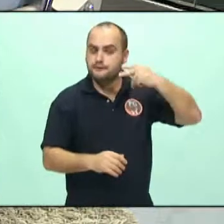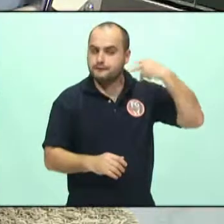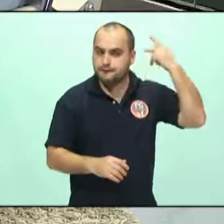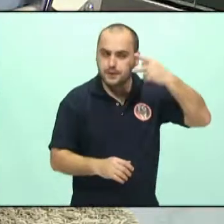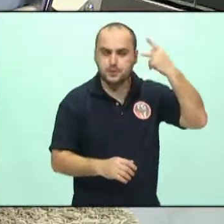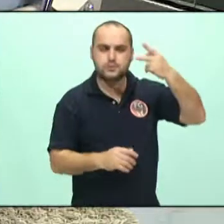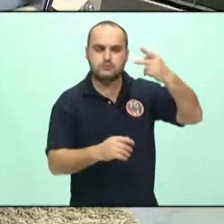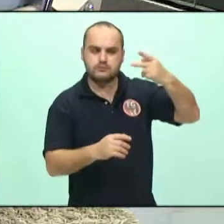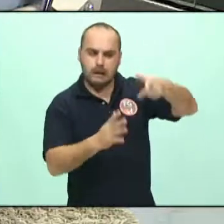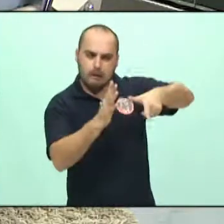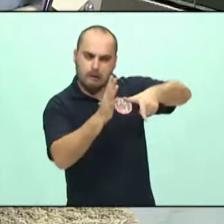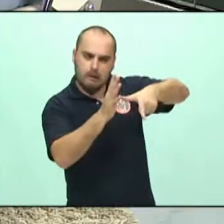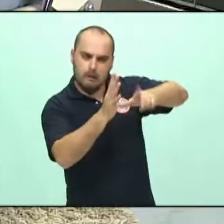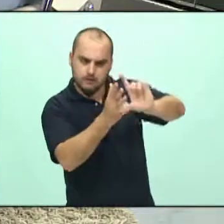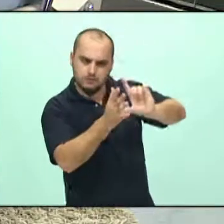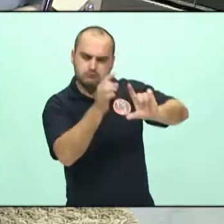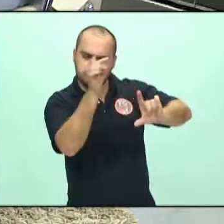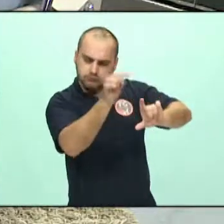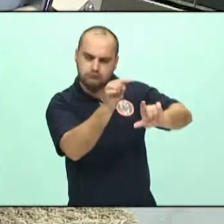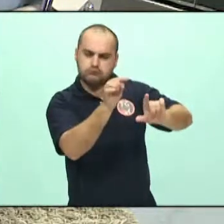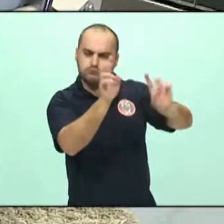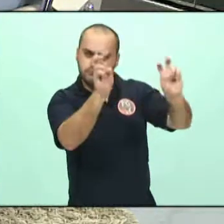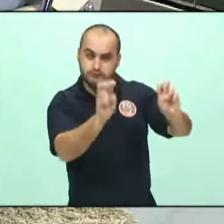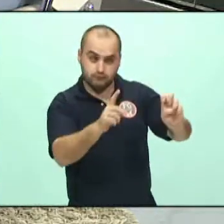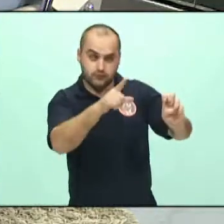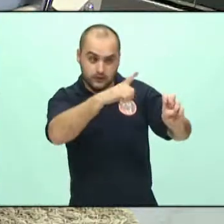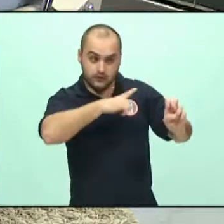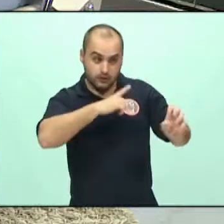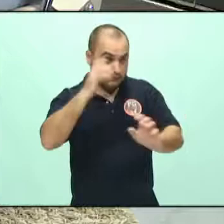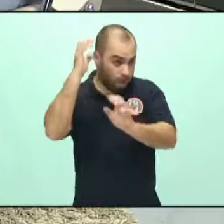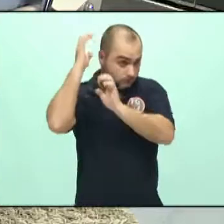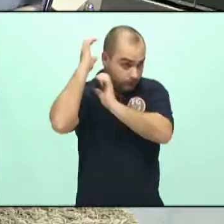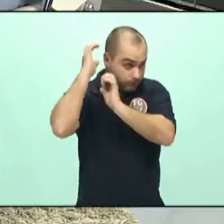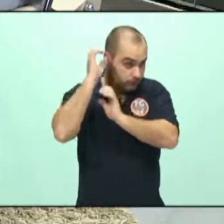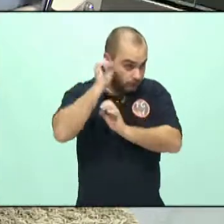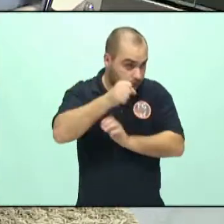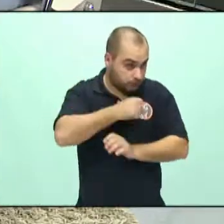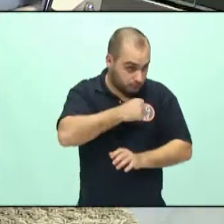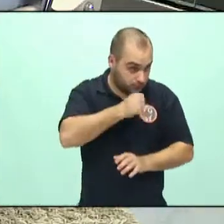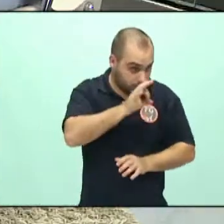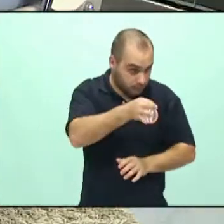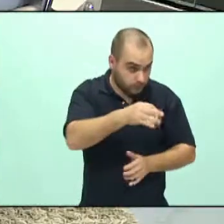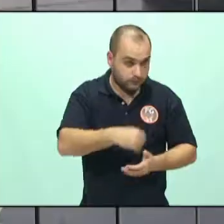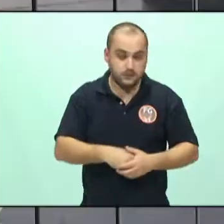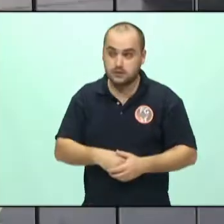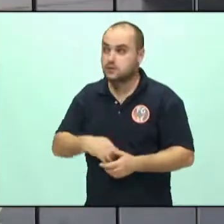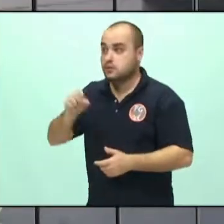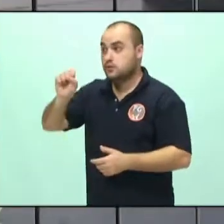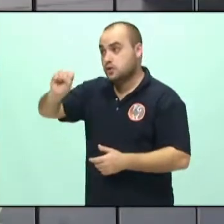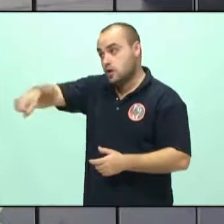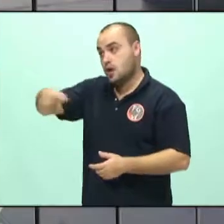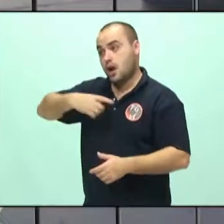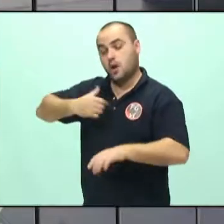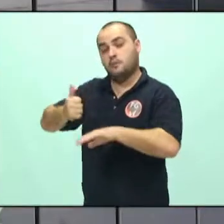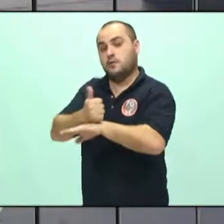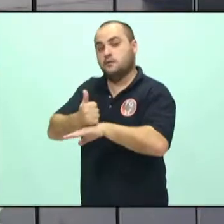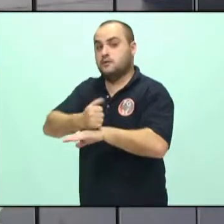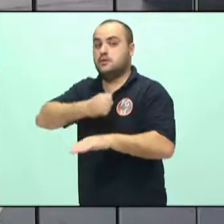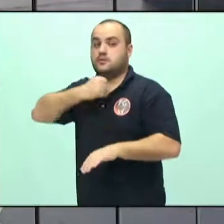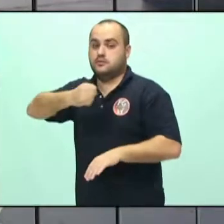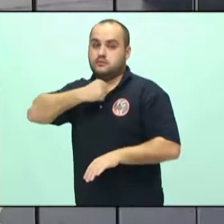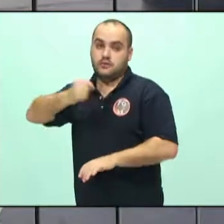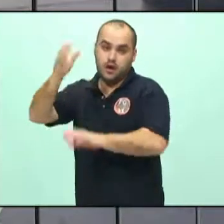também mantém um programa de rádio, não é? Sim. Eu sou jornalista, né, Carlos Antônio?